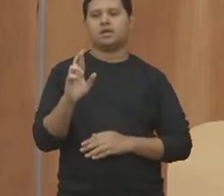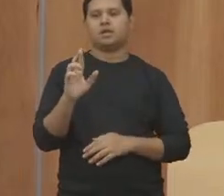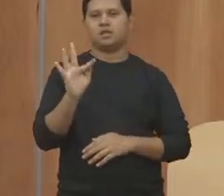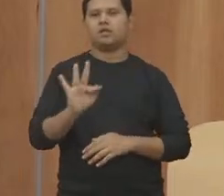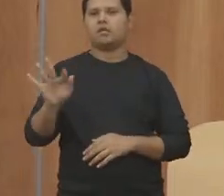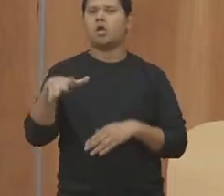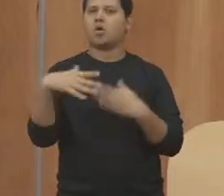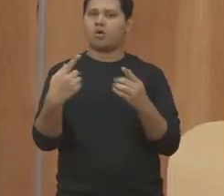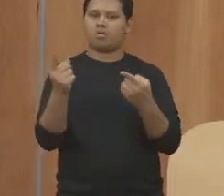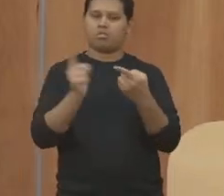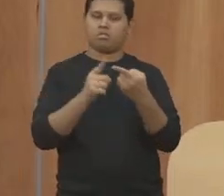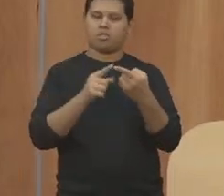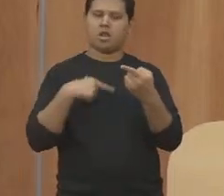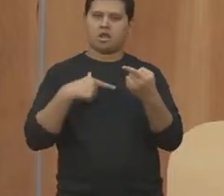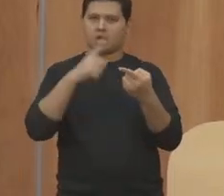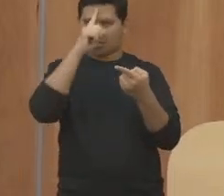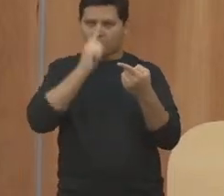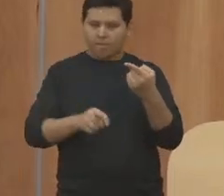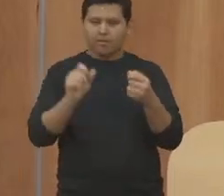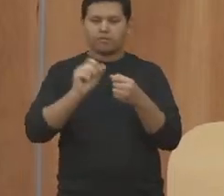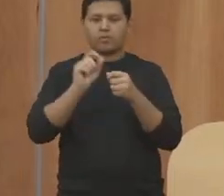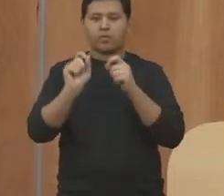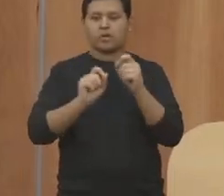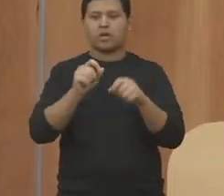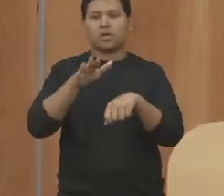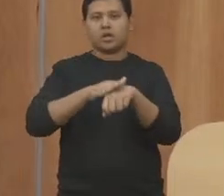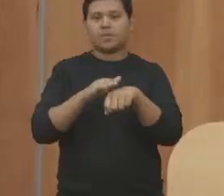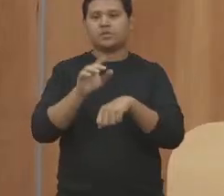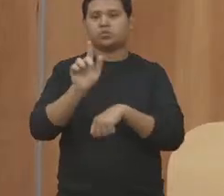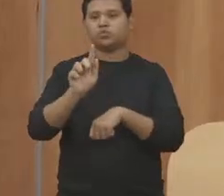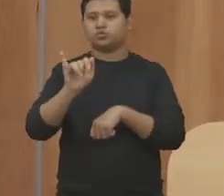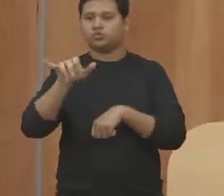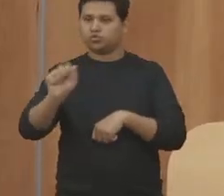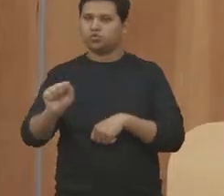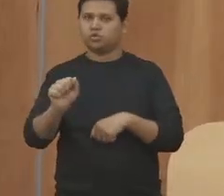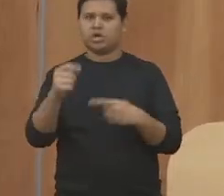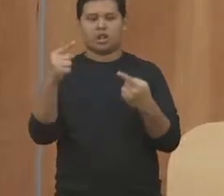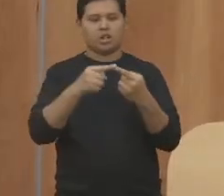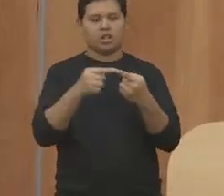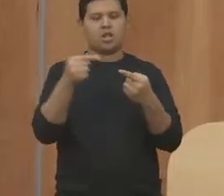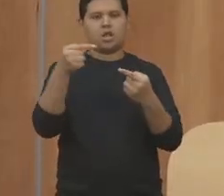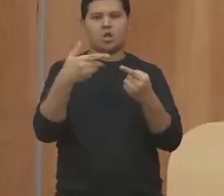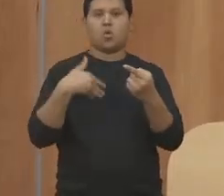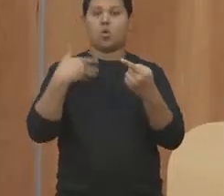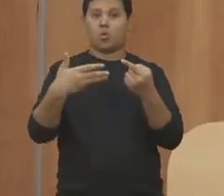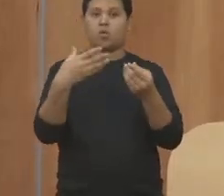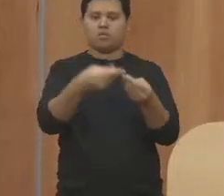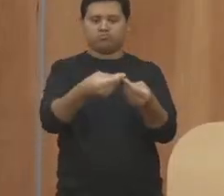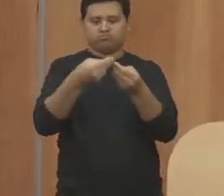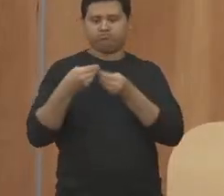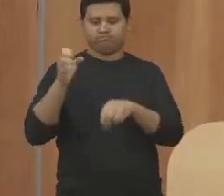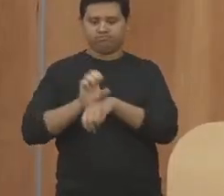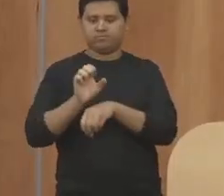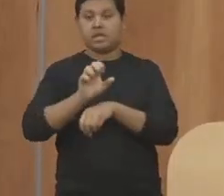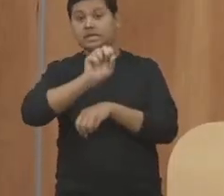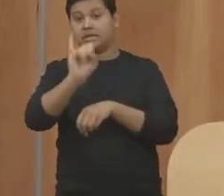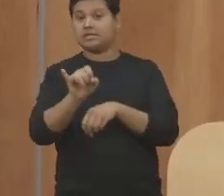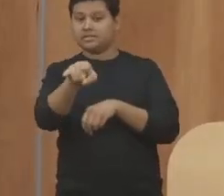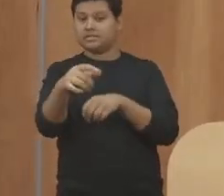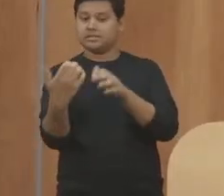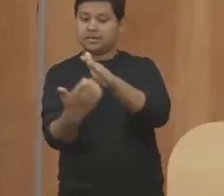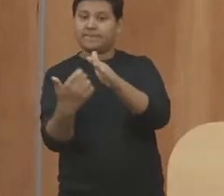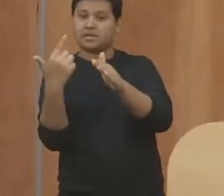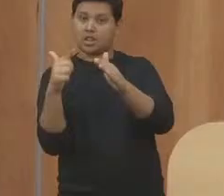que ela é obrigada a fazer chama GIA. E esse item, quando chega no Estado, se a empresa não